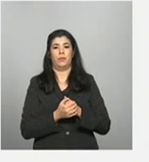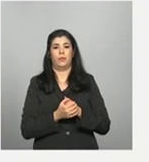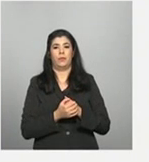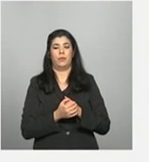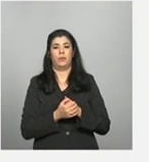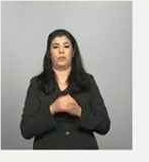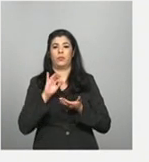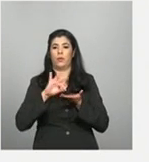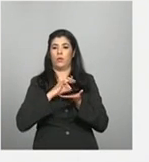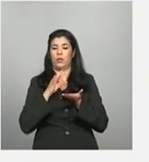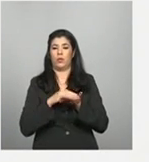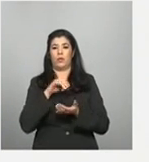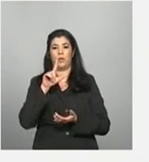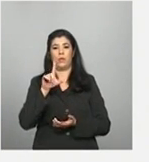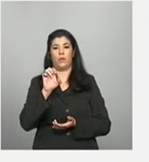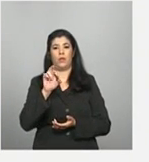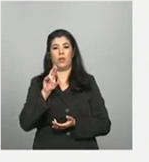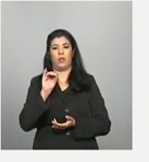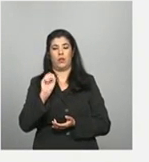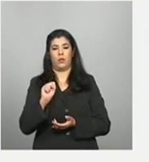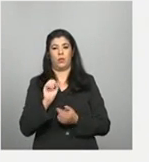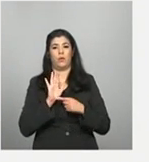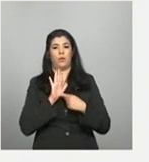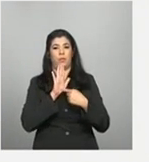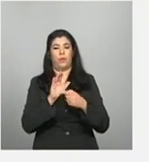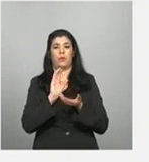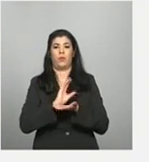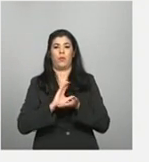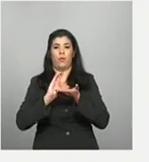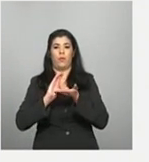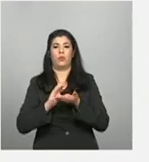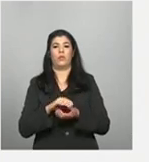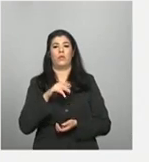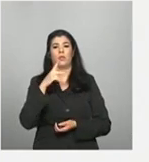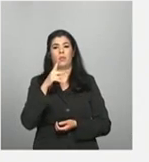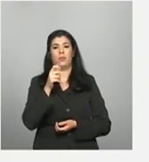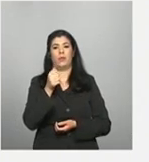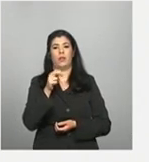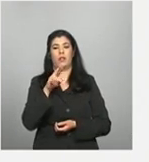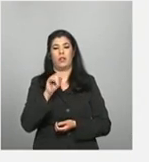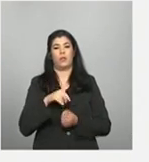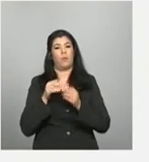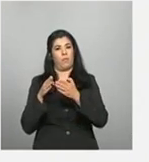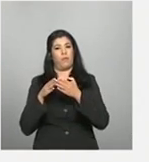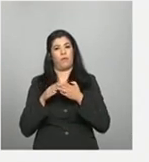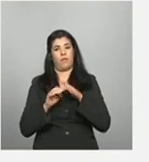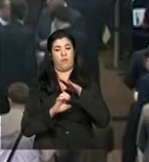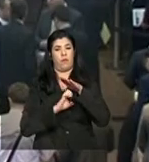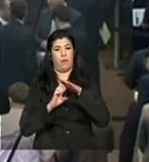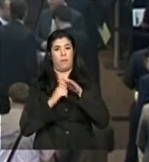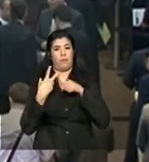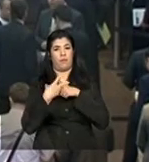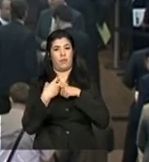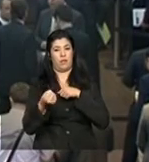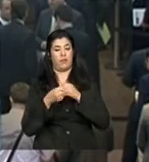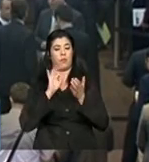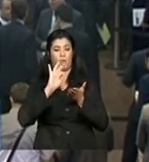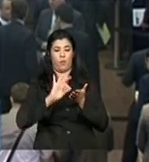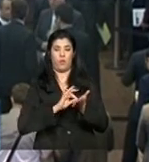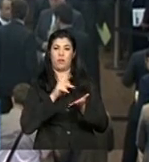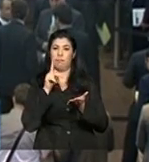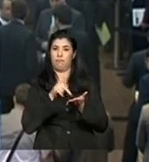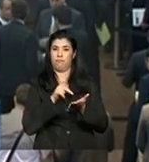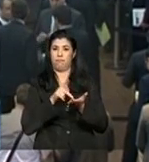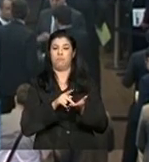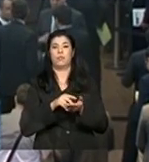o escritório Lerosa, representando o consórcio Paraíso. Solicito que a proponente vencedora ratifique sua proposta a